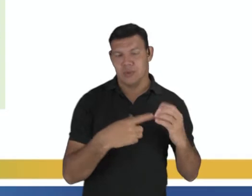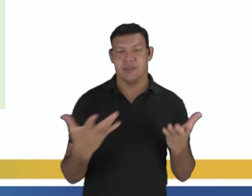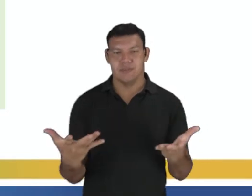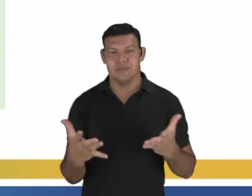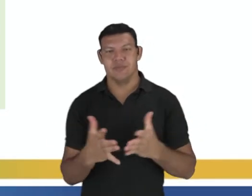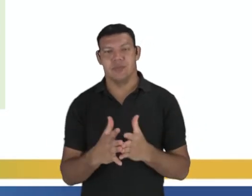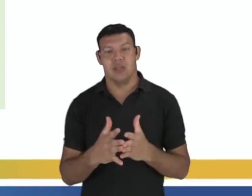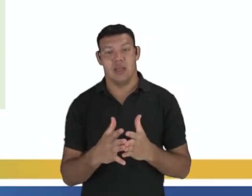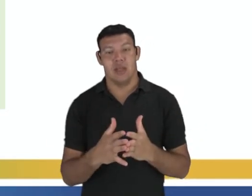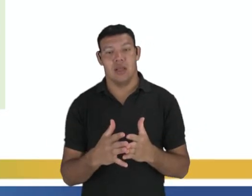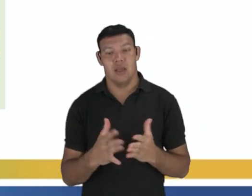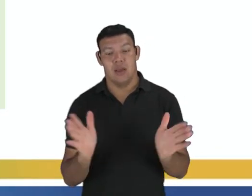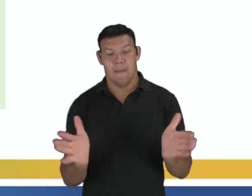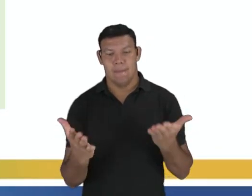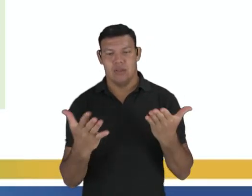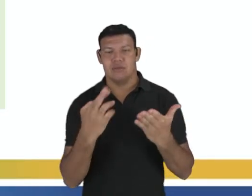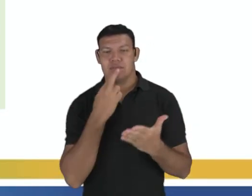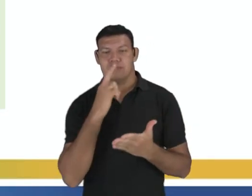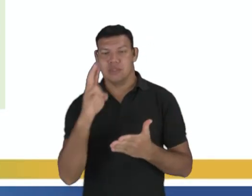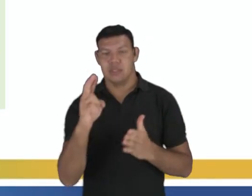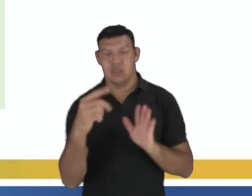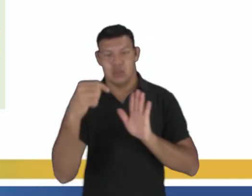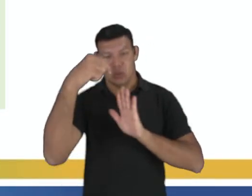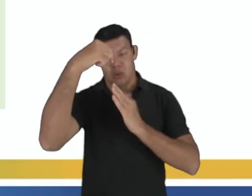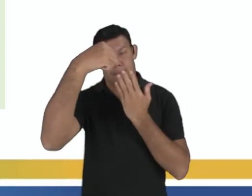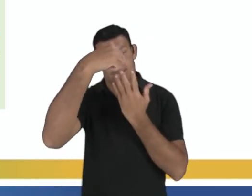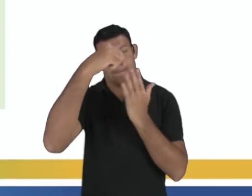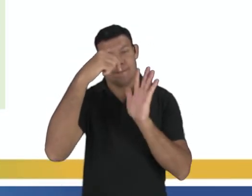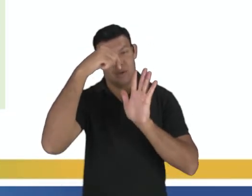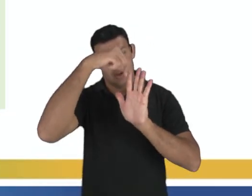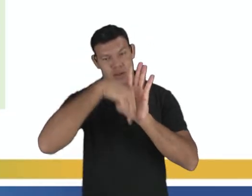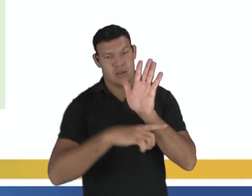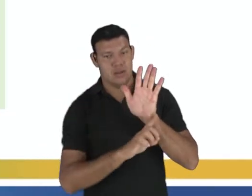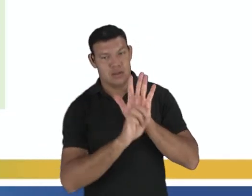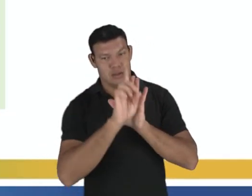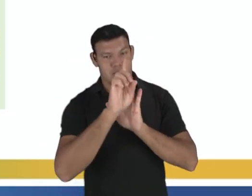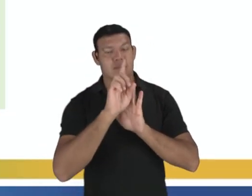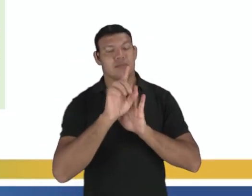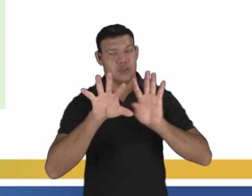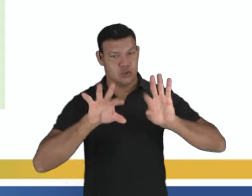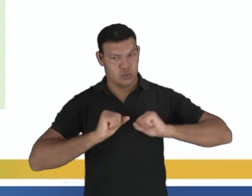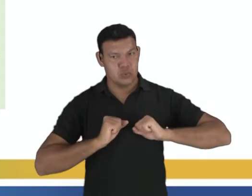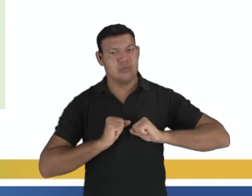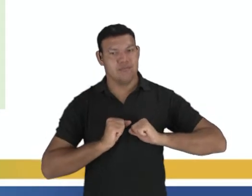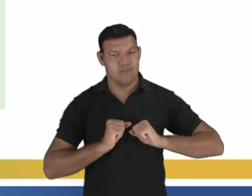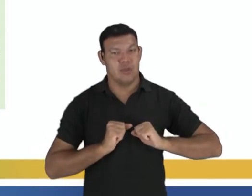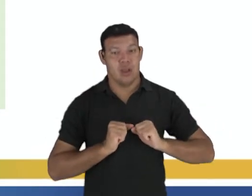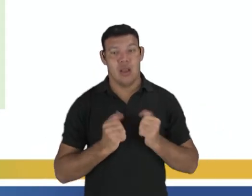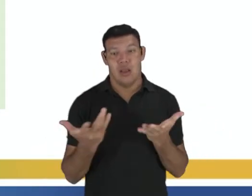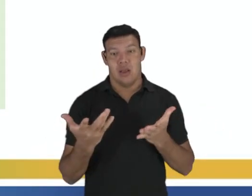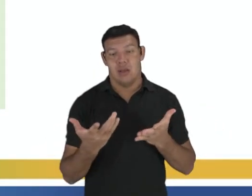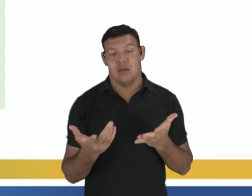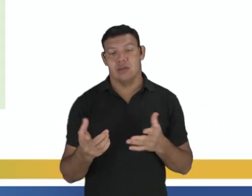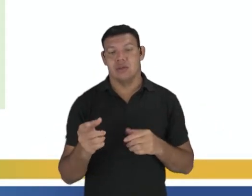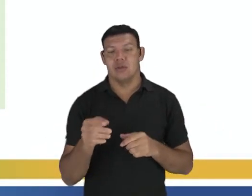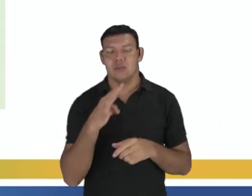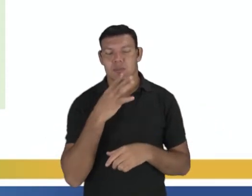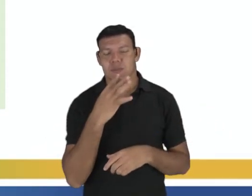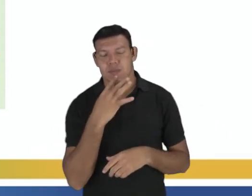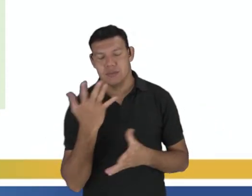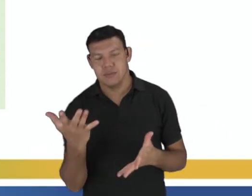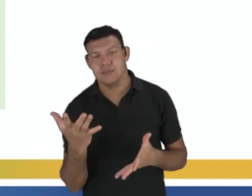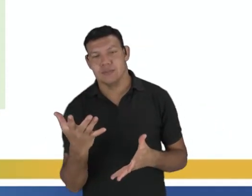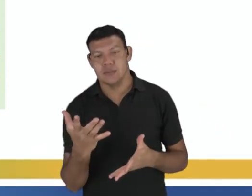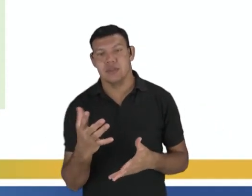a resposta imunológica da pessoa, tá? O sistema imunológico, ele já começa a conhecer aquele antígeno,